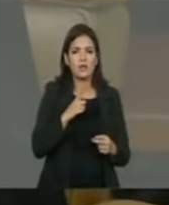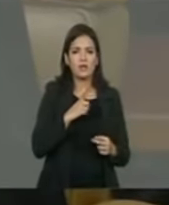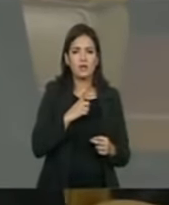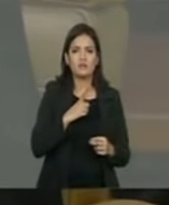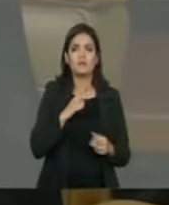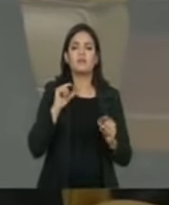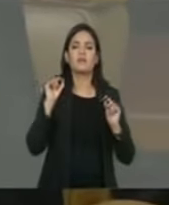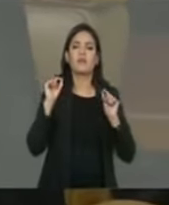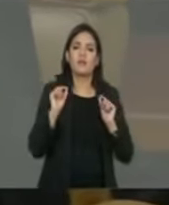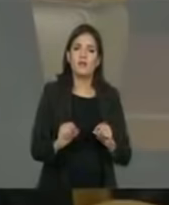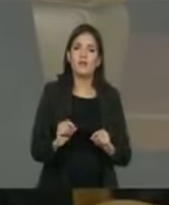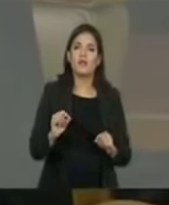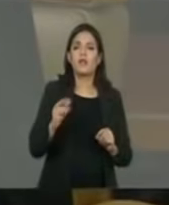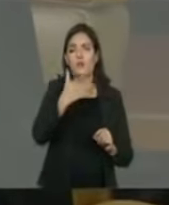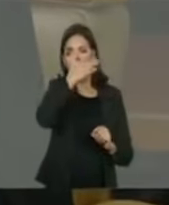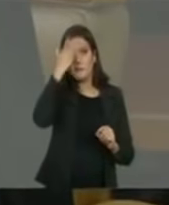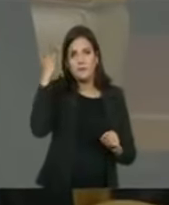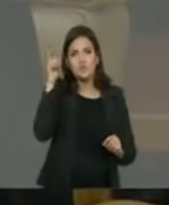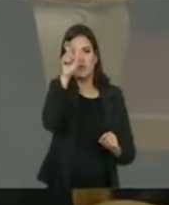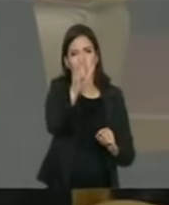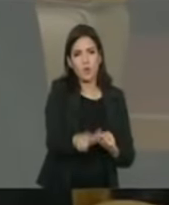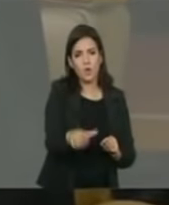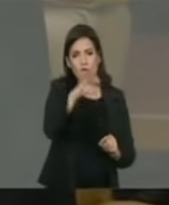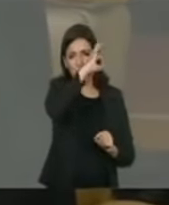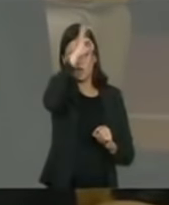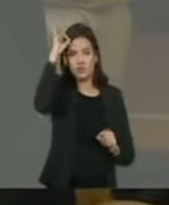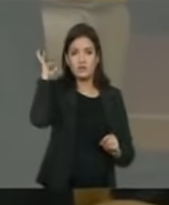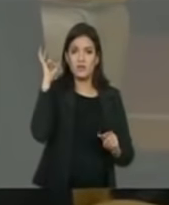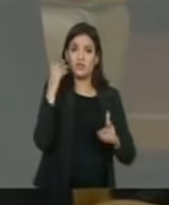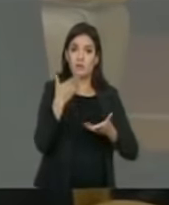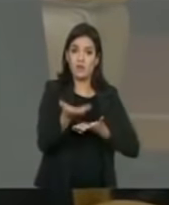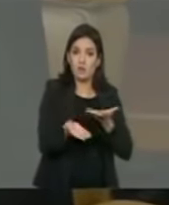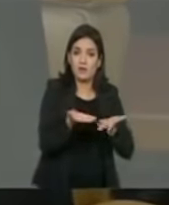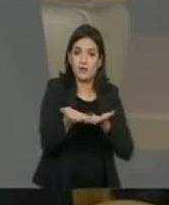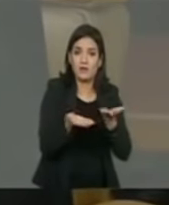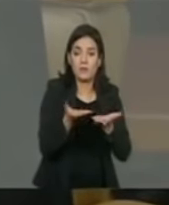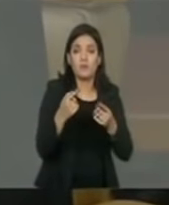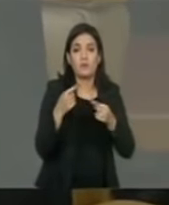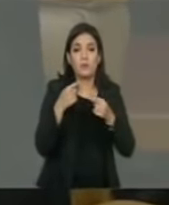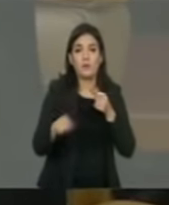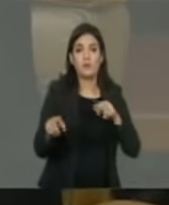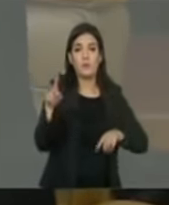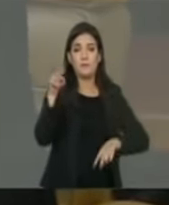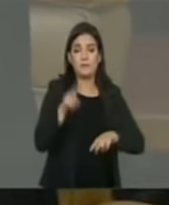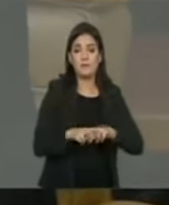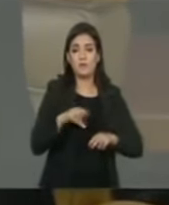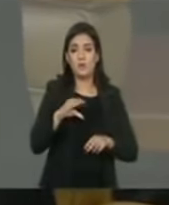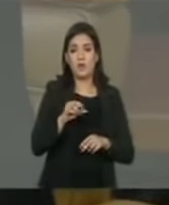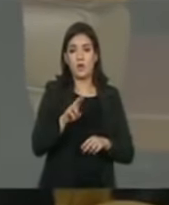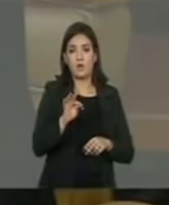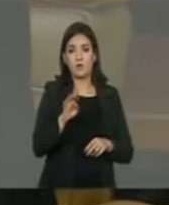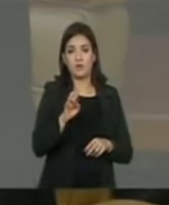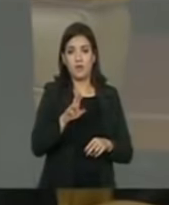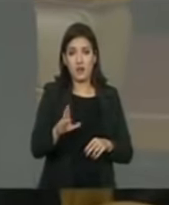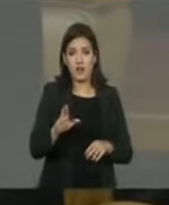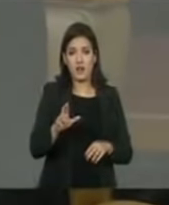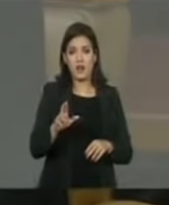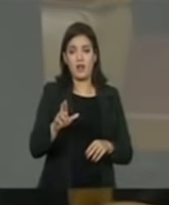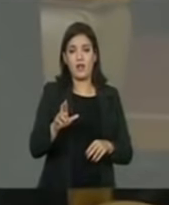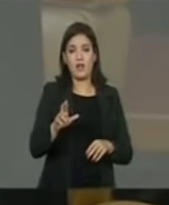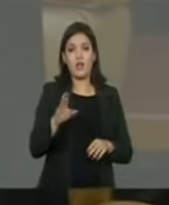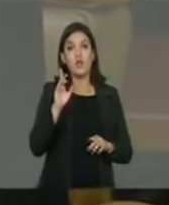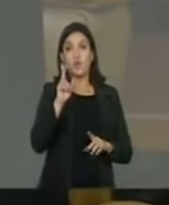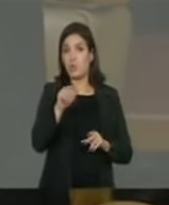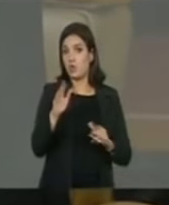inocência enquanto norma tipo de tratamento a proibição de prisões cautelares compulsórias como já